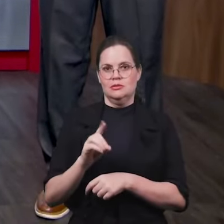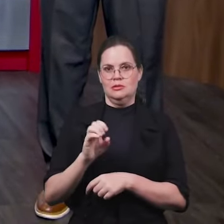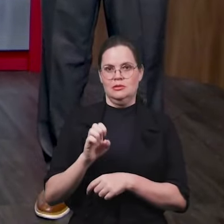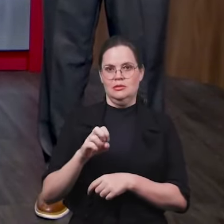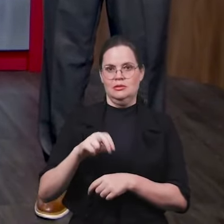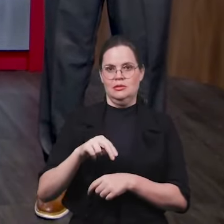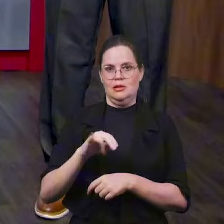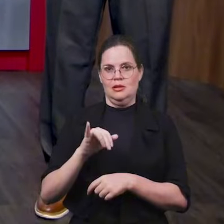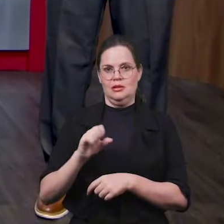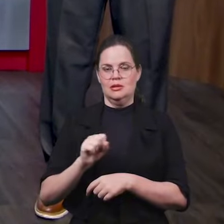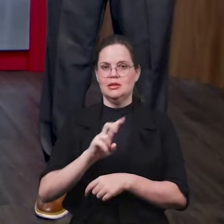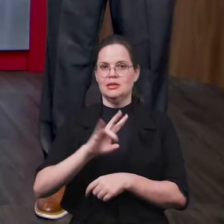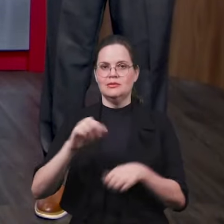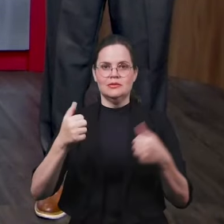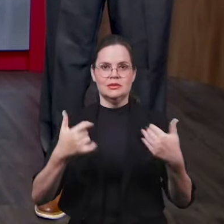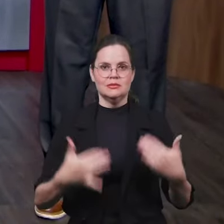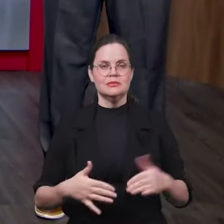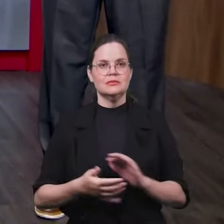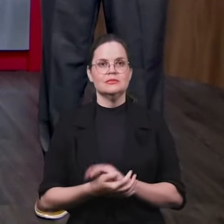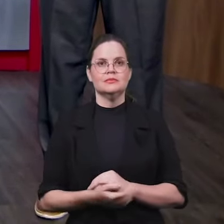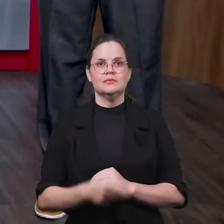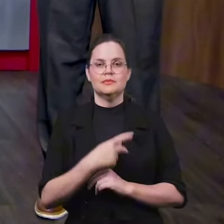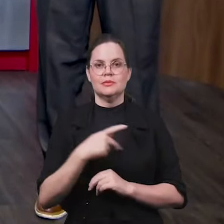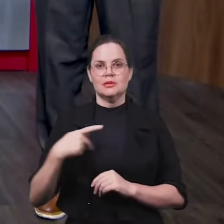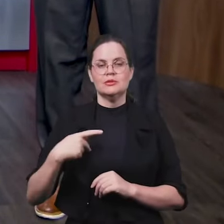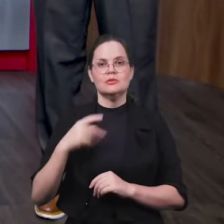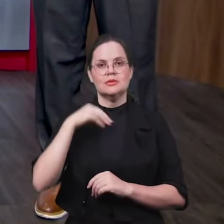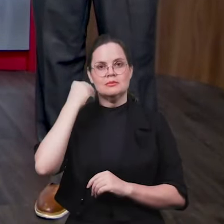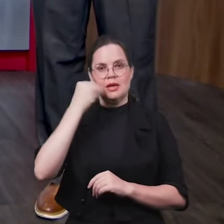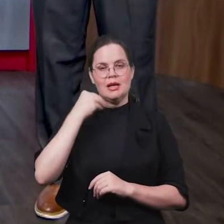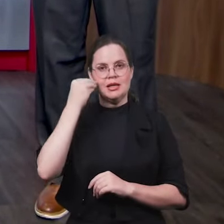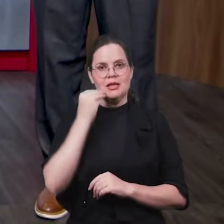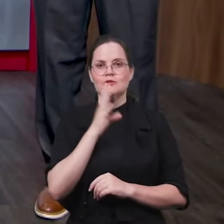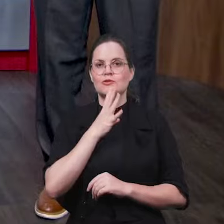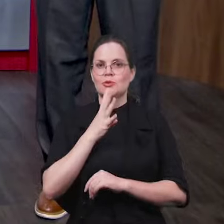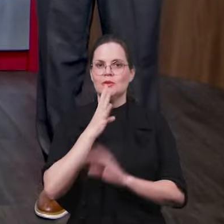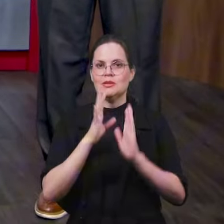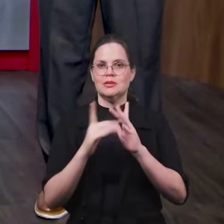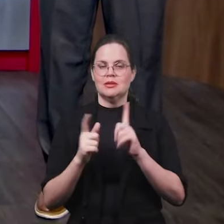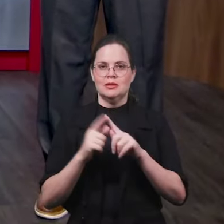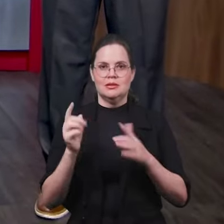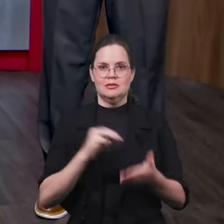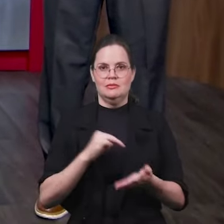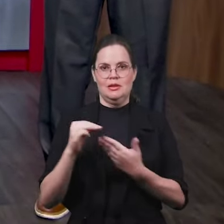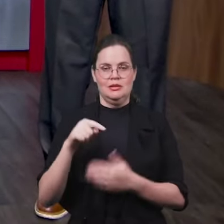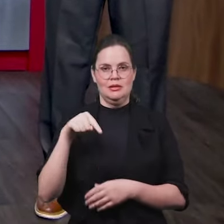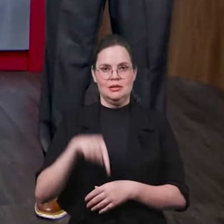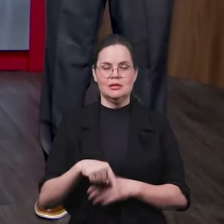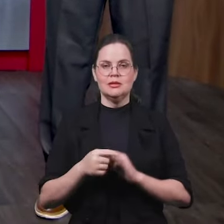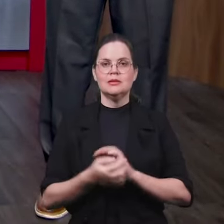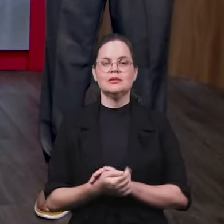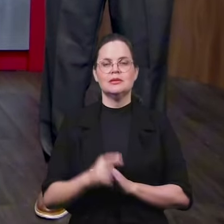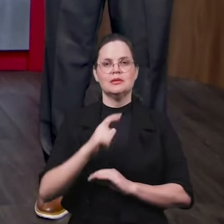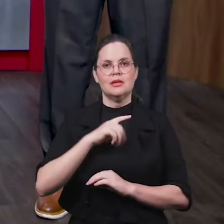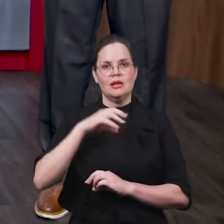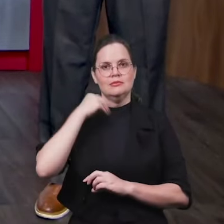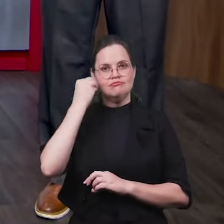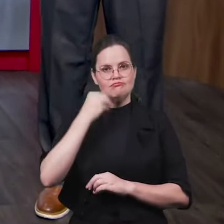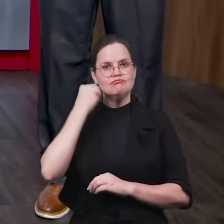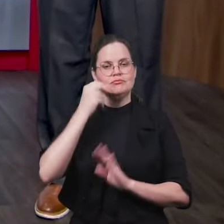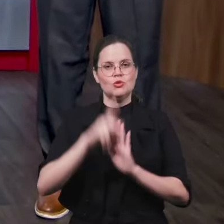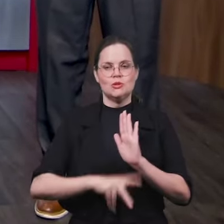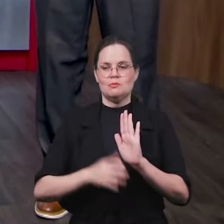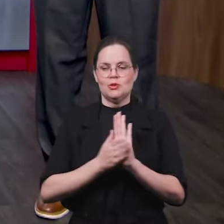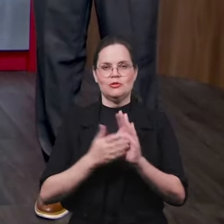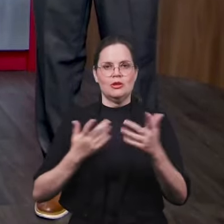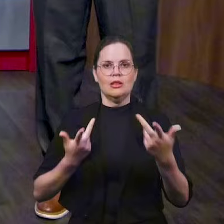depois falará conosco. O pastor Denis teve a experiência de conhecer a obra do Espírito Santo e tem